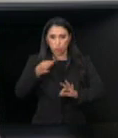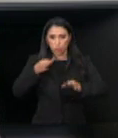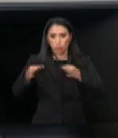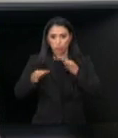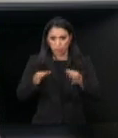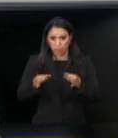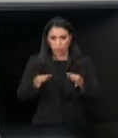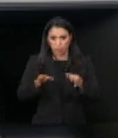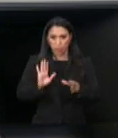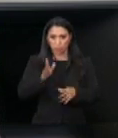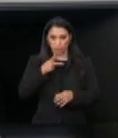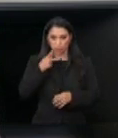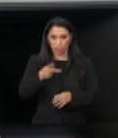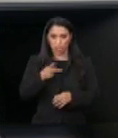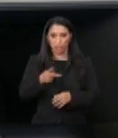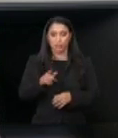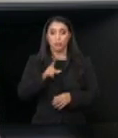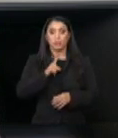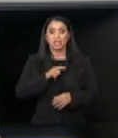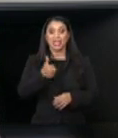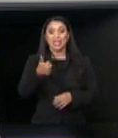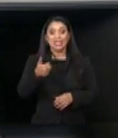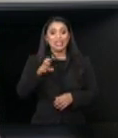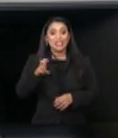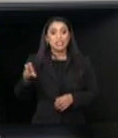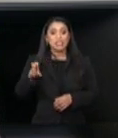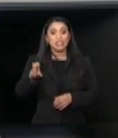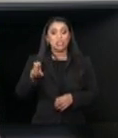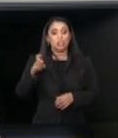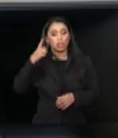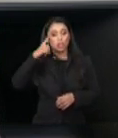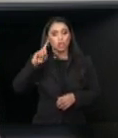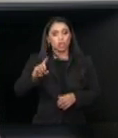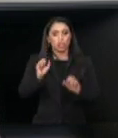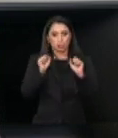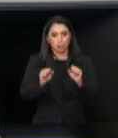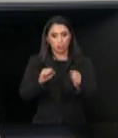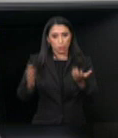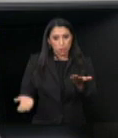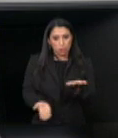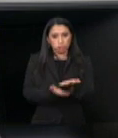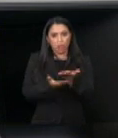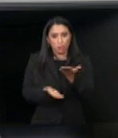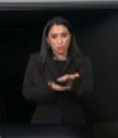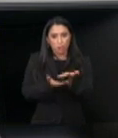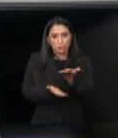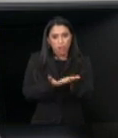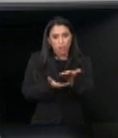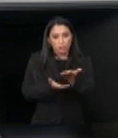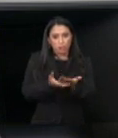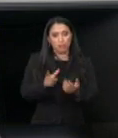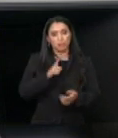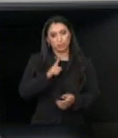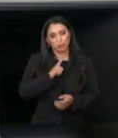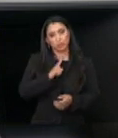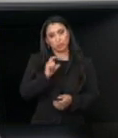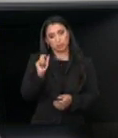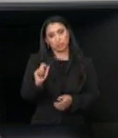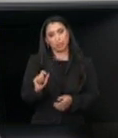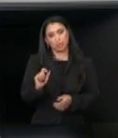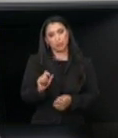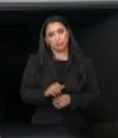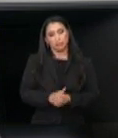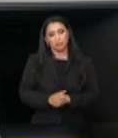Como disse nós vamos abrir o prazo de 15 dias para que juntem para que nós possamos depois efetivamente o que tem relação